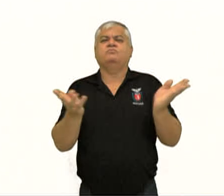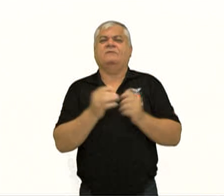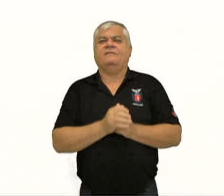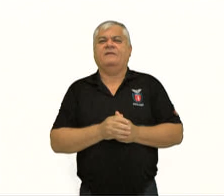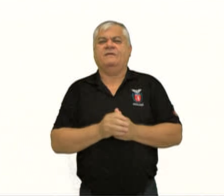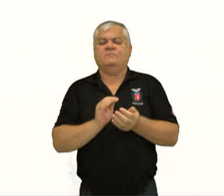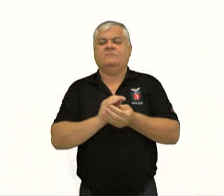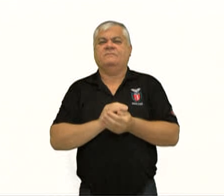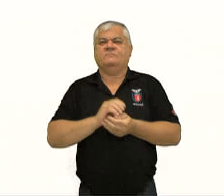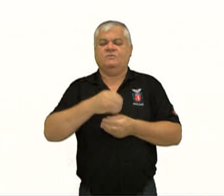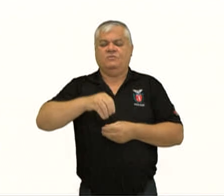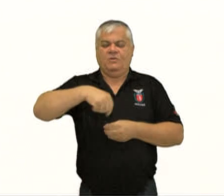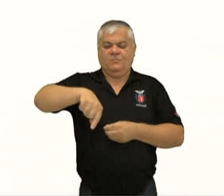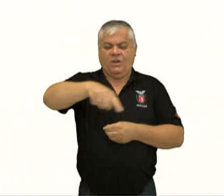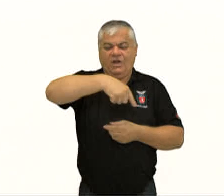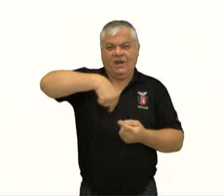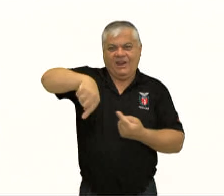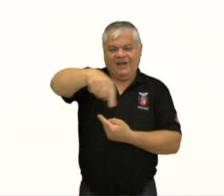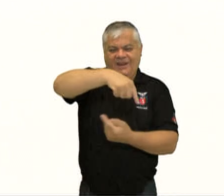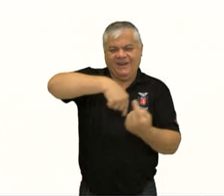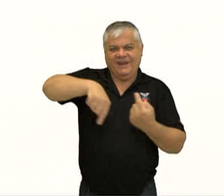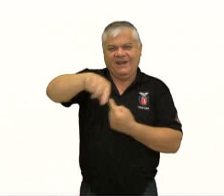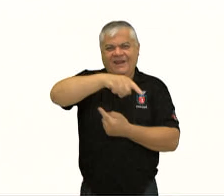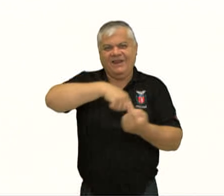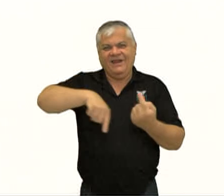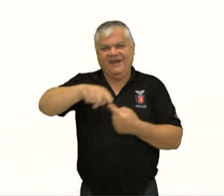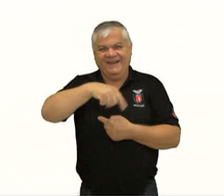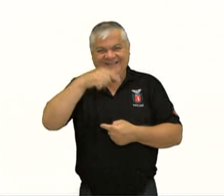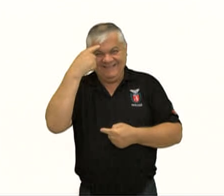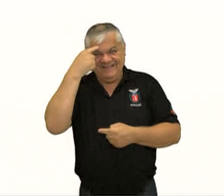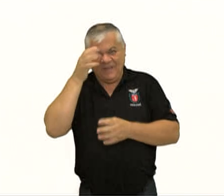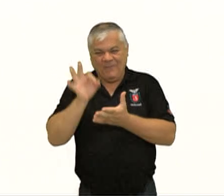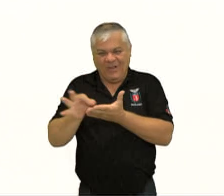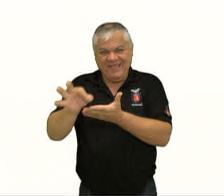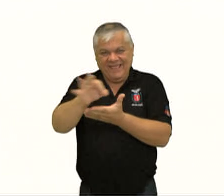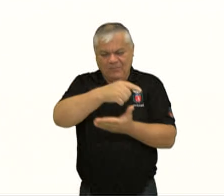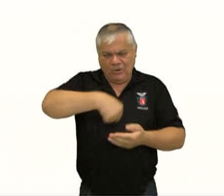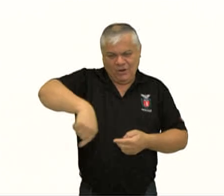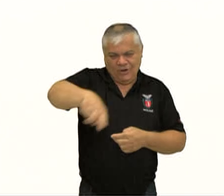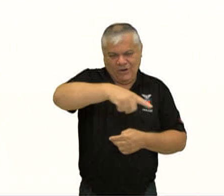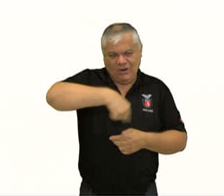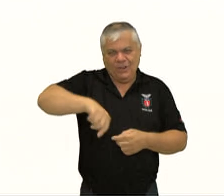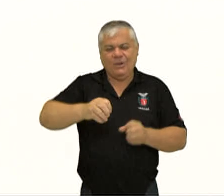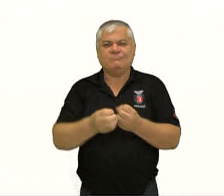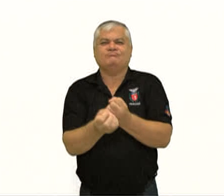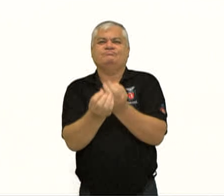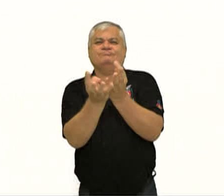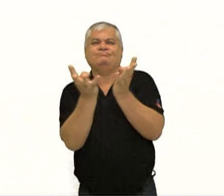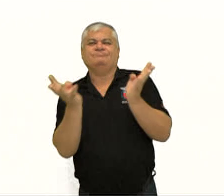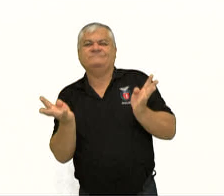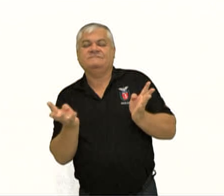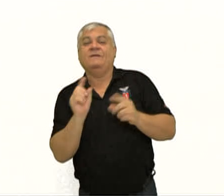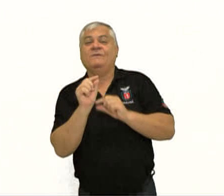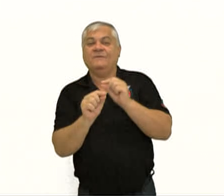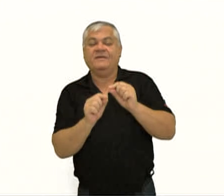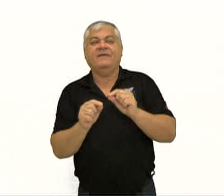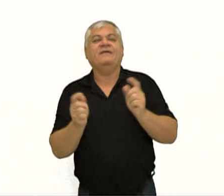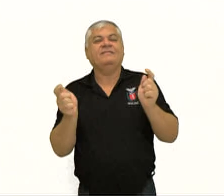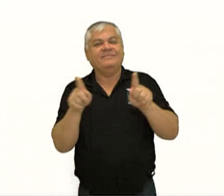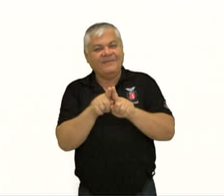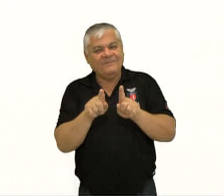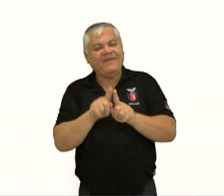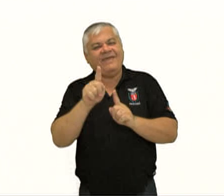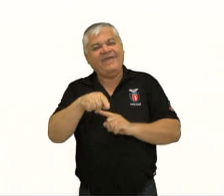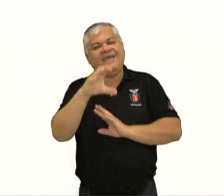vivo, reproduzindo por meio da combinação de tecnologia de streaming e de alta definição a atmosfera de